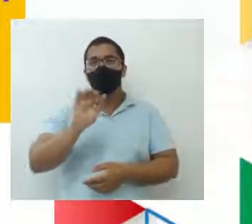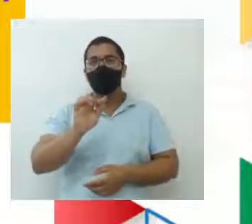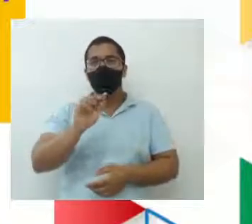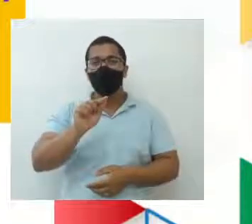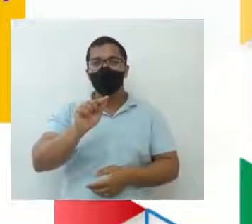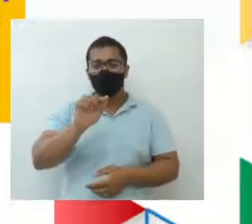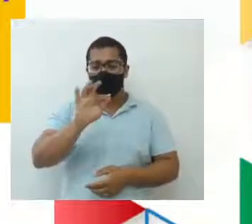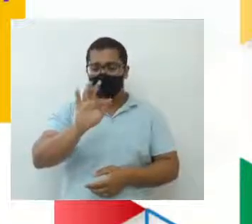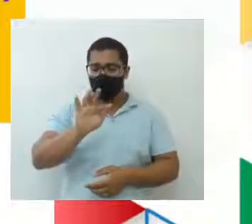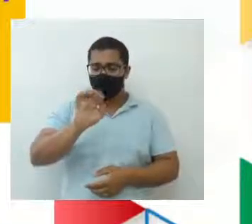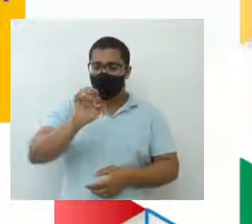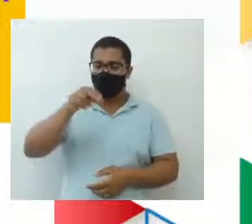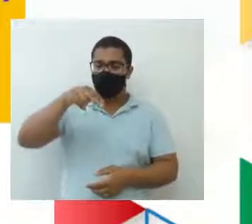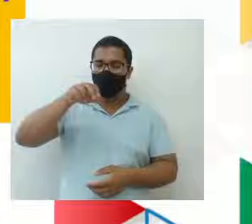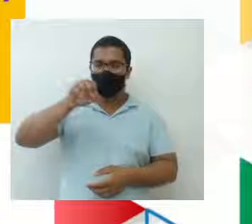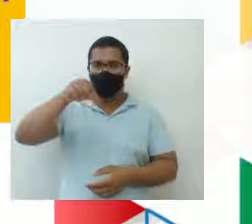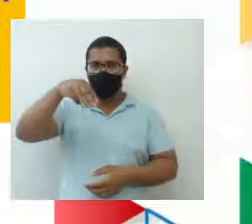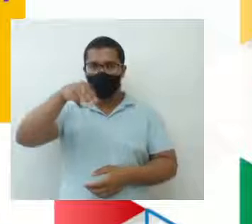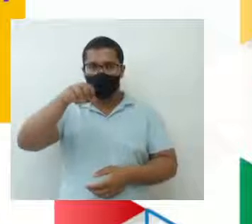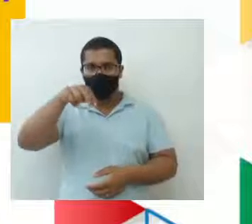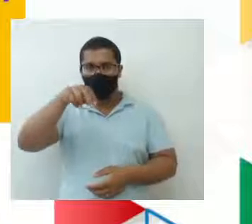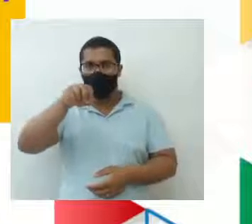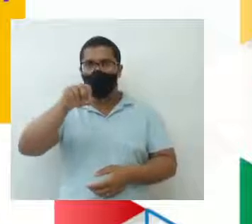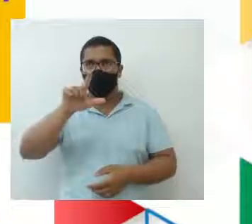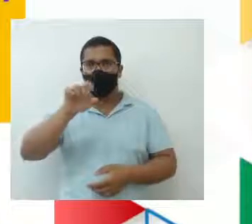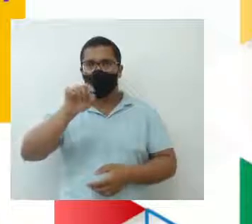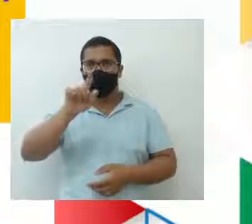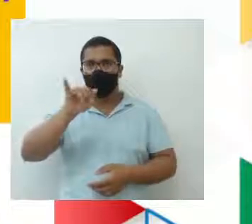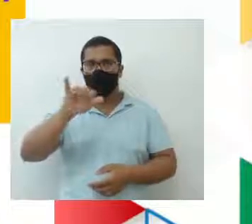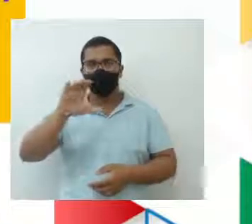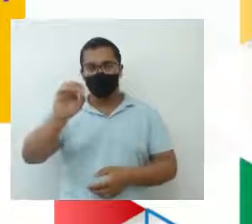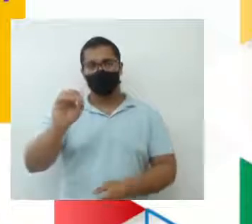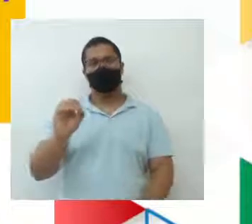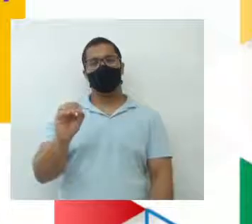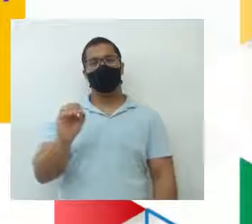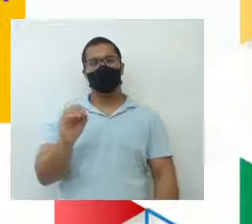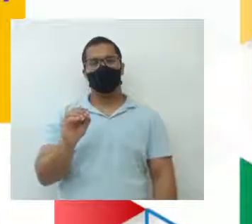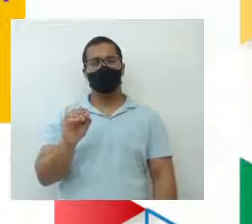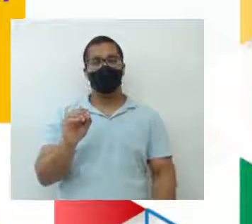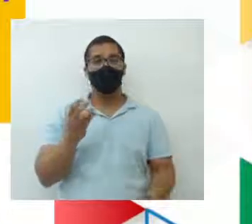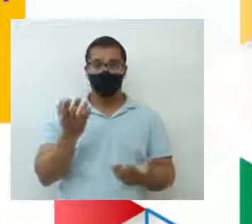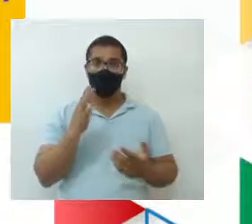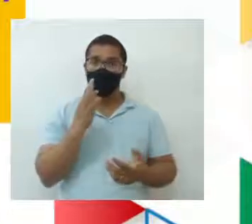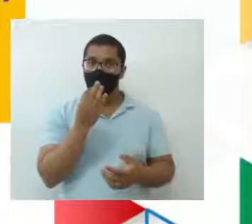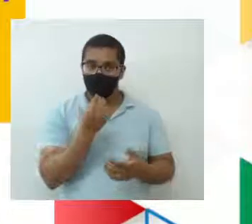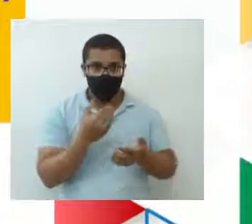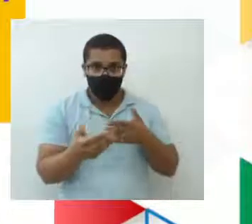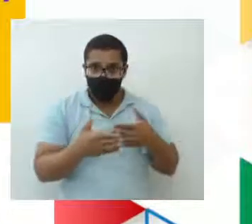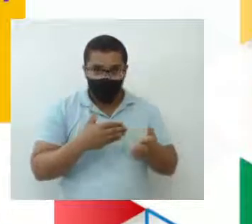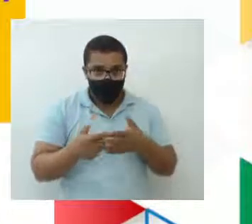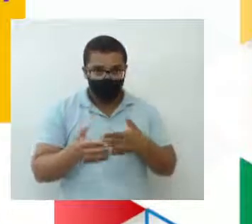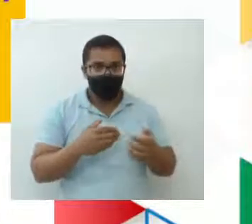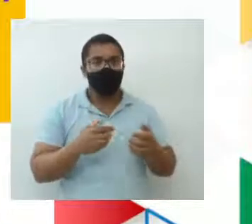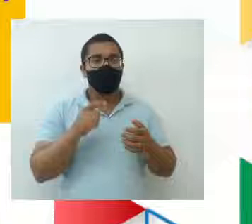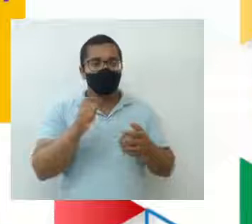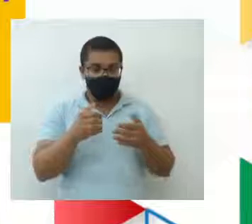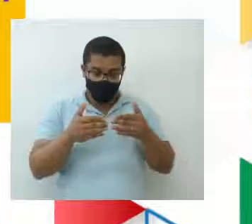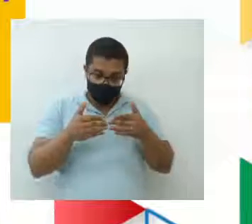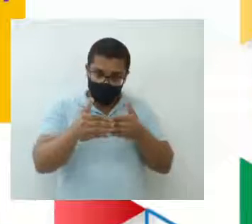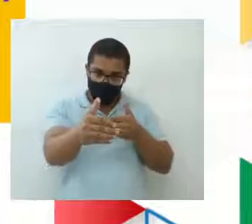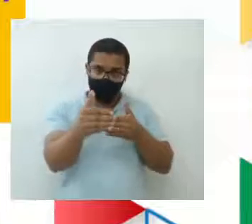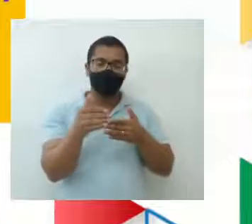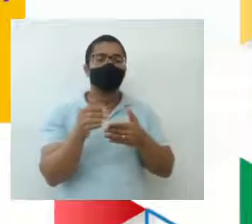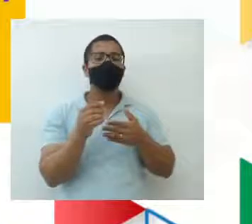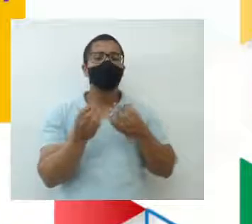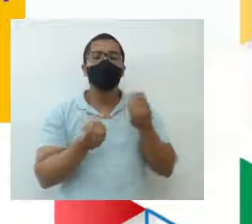fenomenológicos. Então aqui, voltando a esse ponto de destaque, todo conhecimento que tenha como ponto de